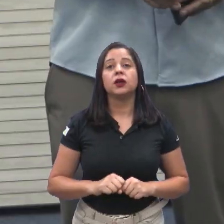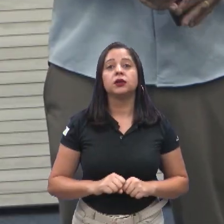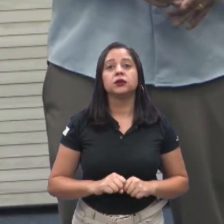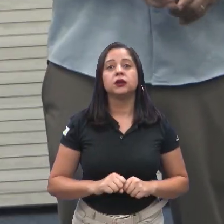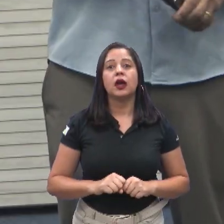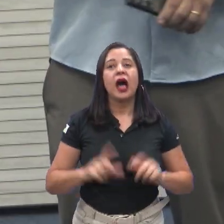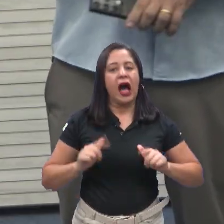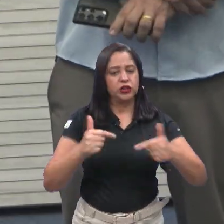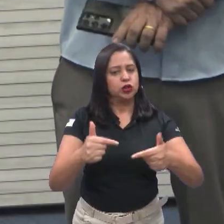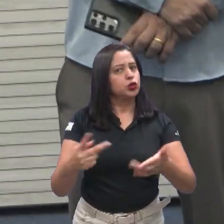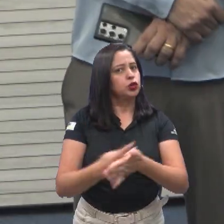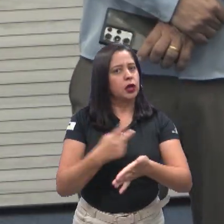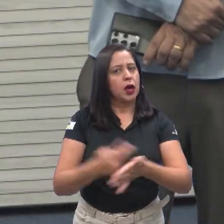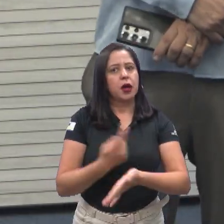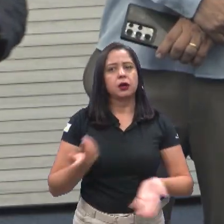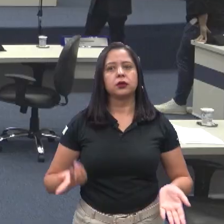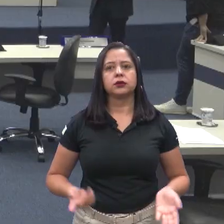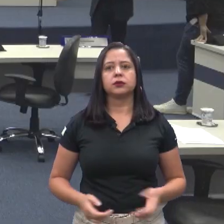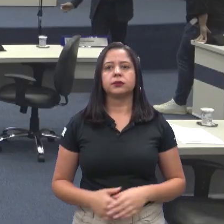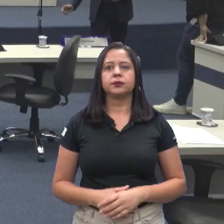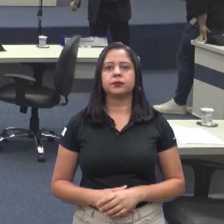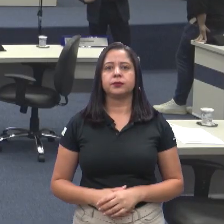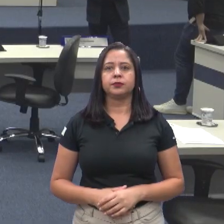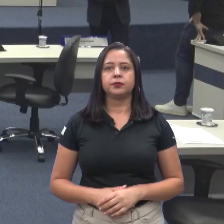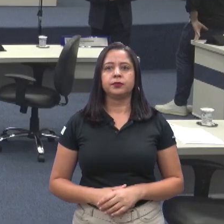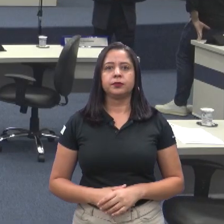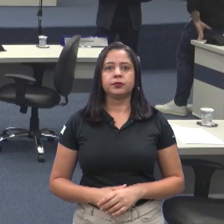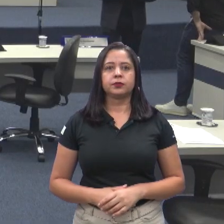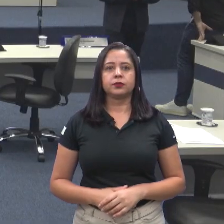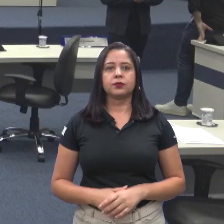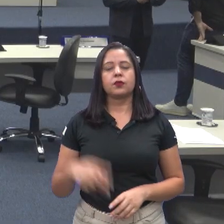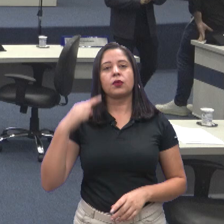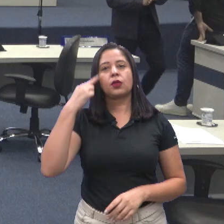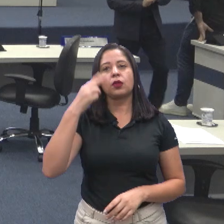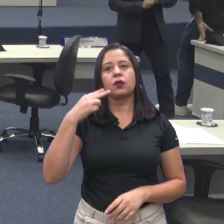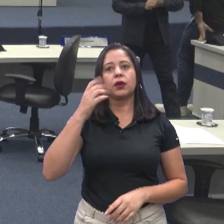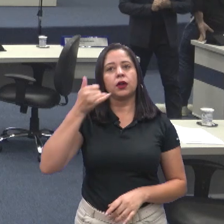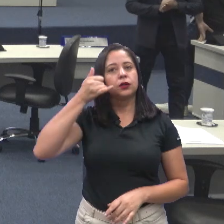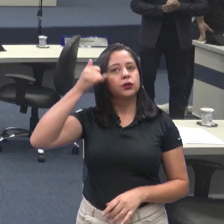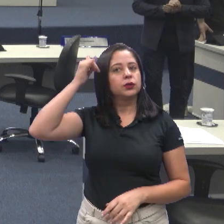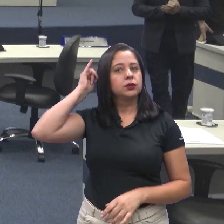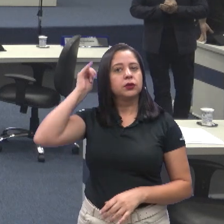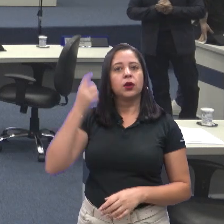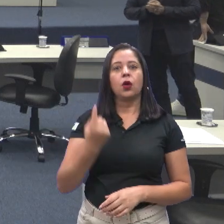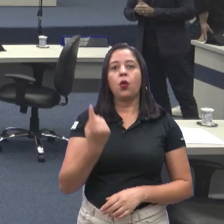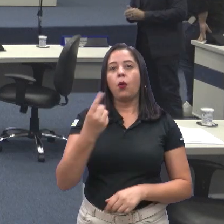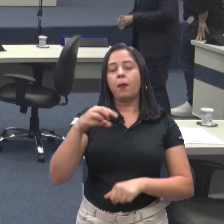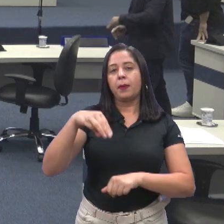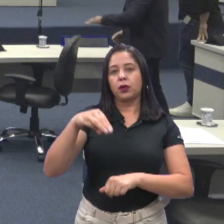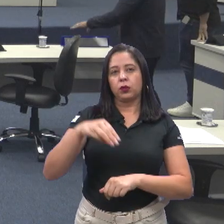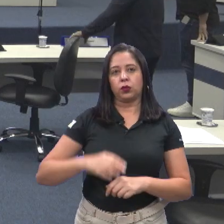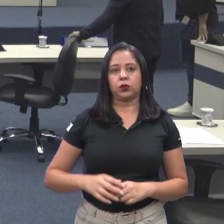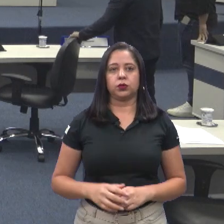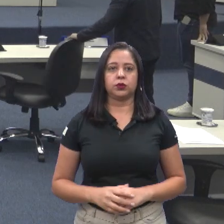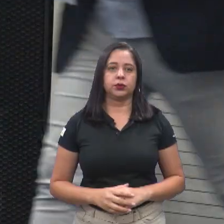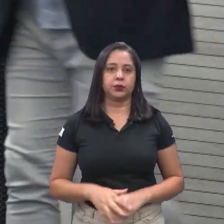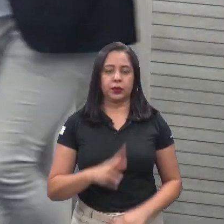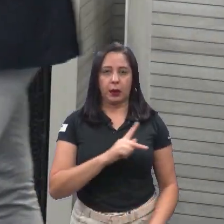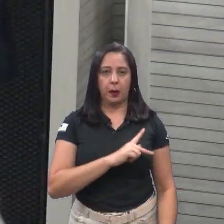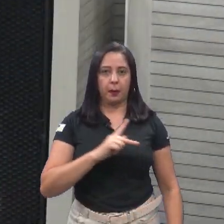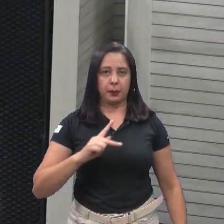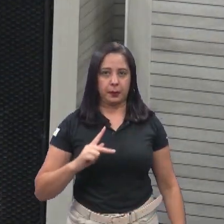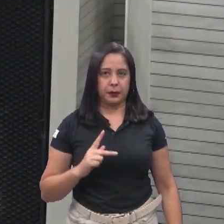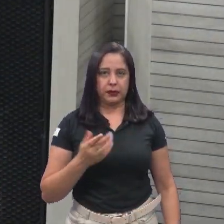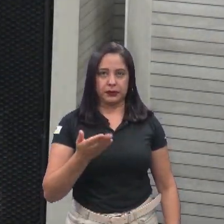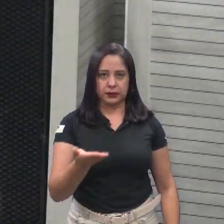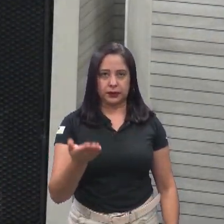de atuação. Obrigado, presidente. Questão de ordem, vereador Sidney Campos, tempo de 1 minuto. Presidente, demais vereadores,